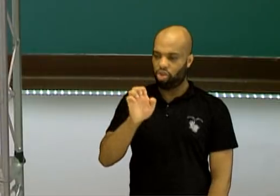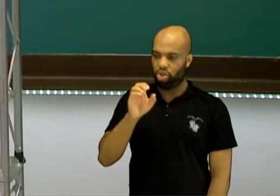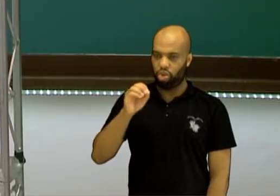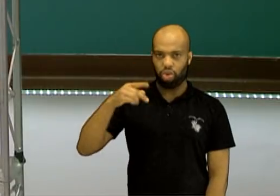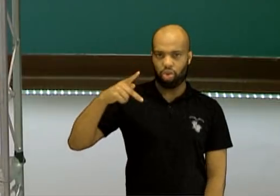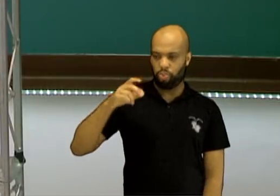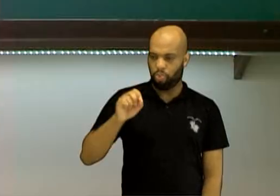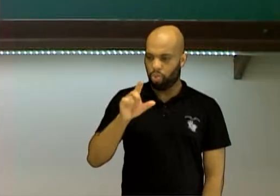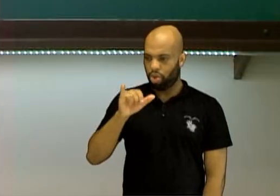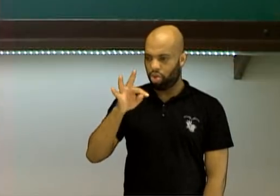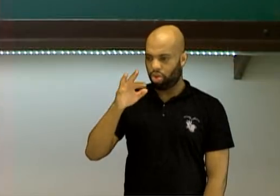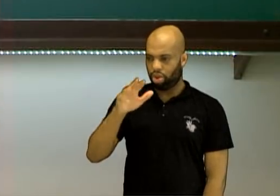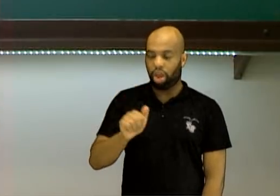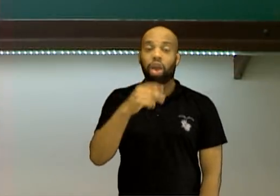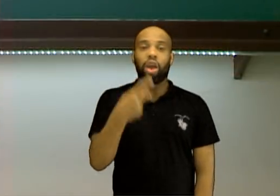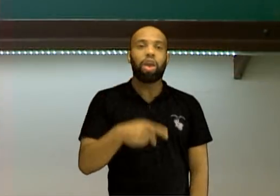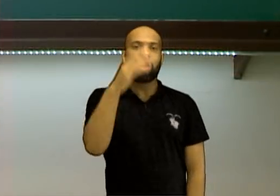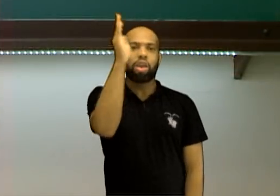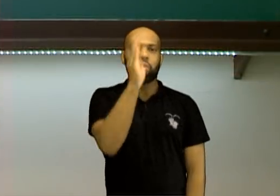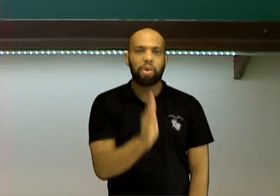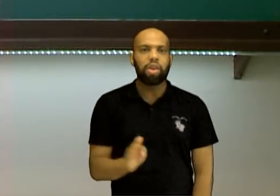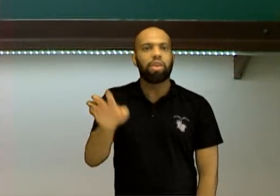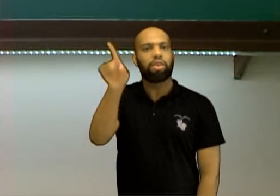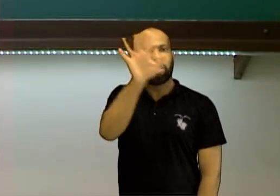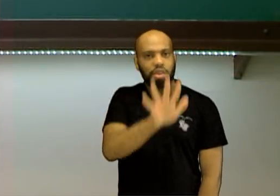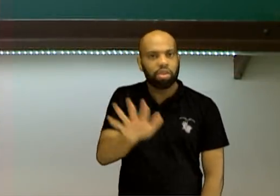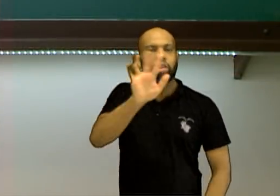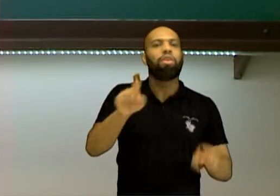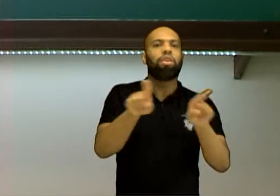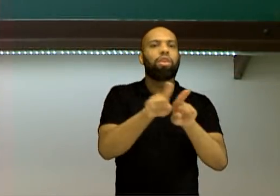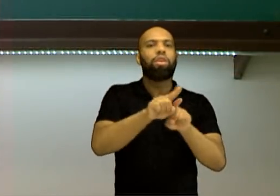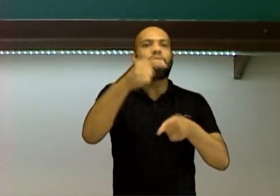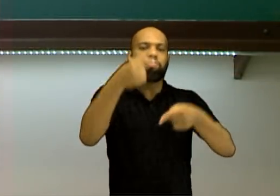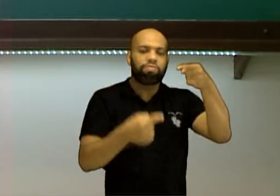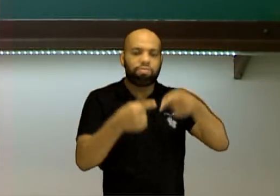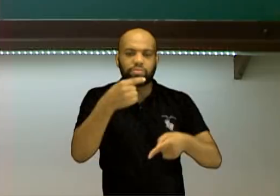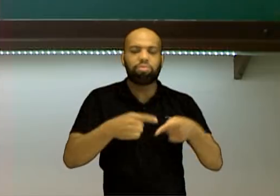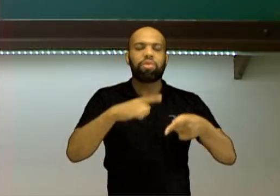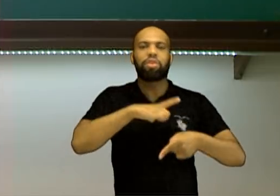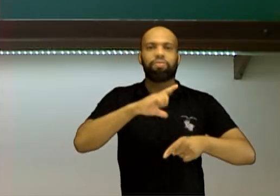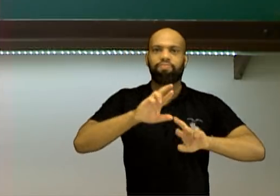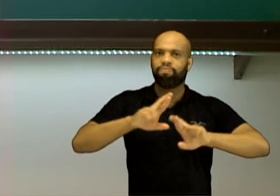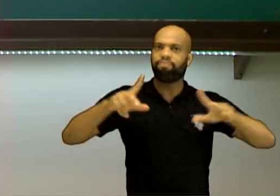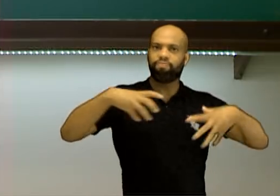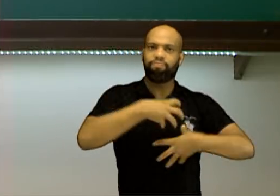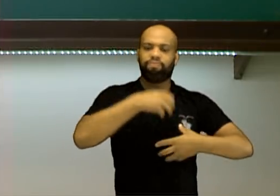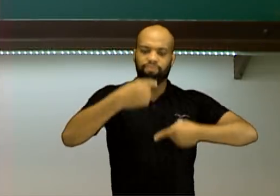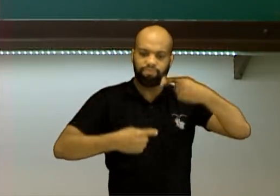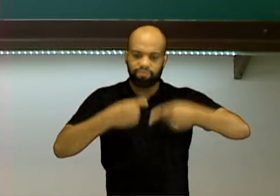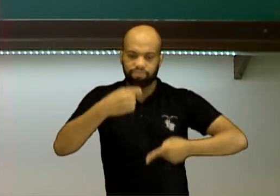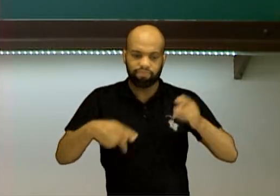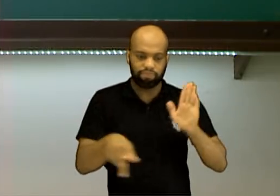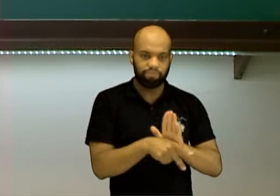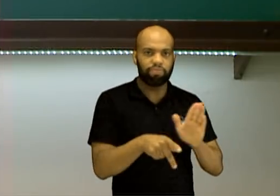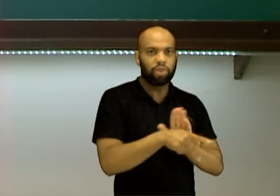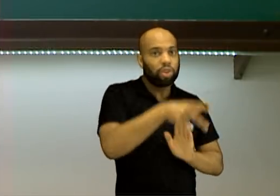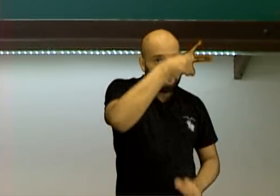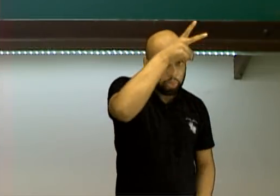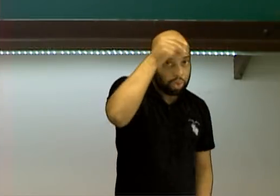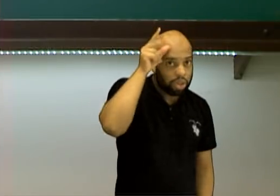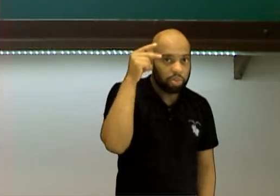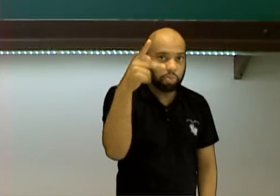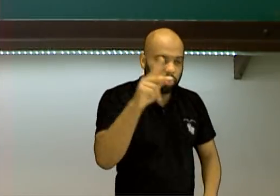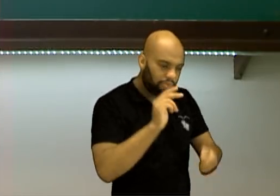nós também discutimos geopolítica. A geopolítica pode acontecer em diferentes escalas, desde a escala local, do seu município, do seu bairro,